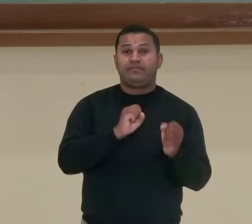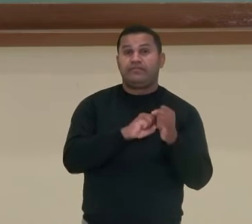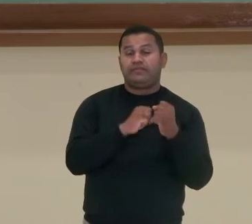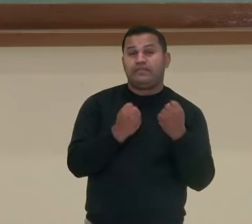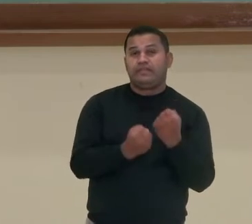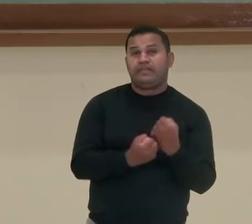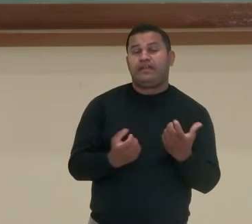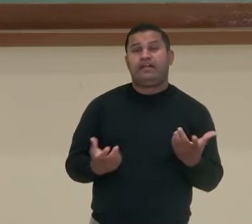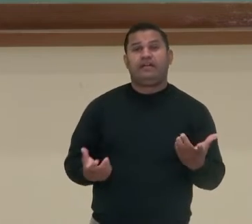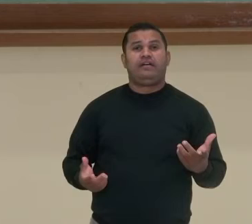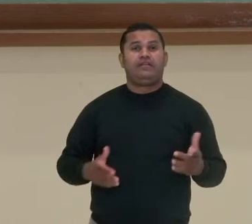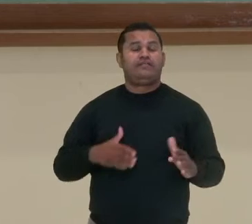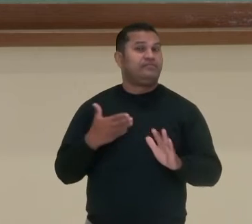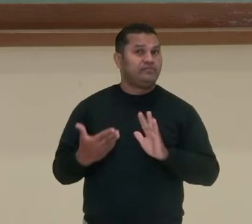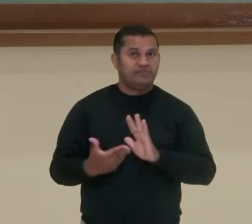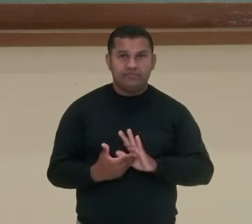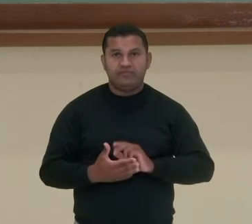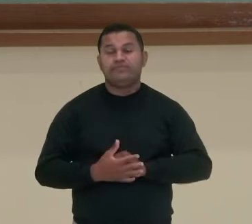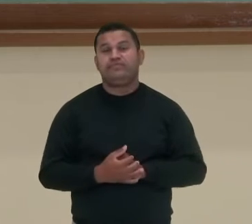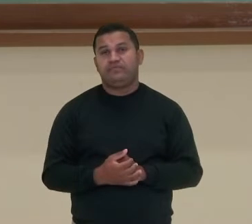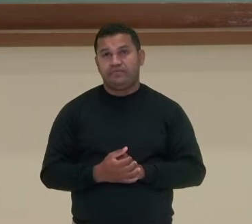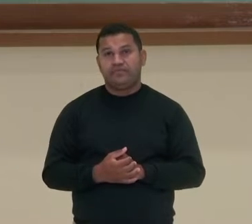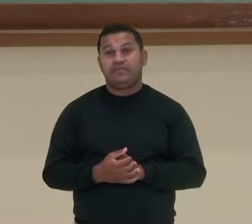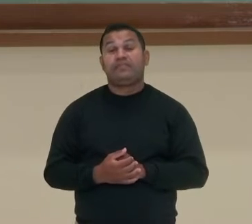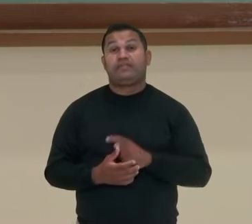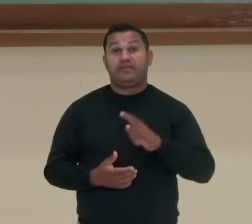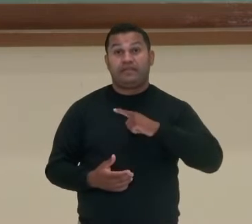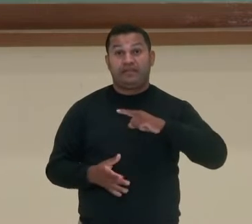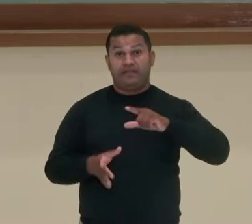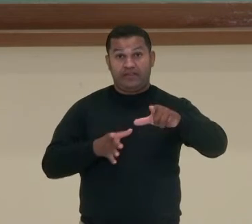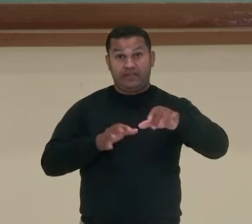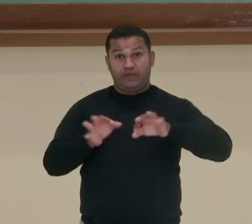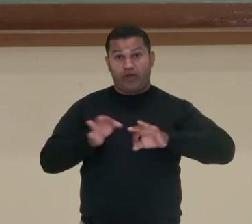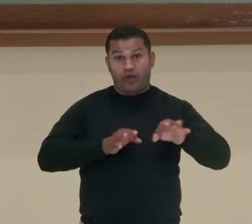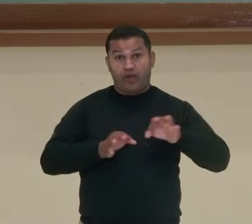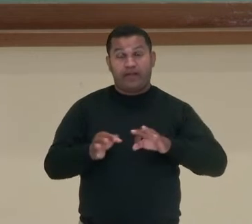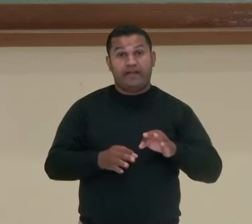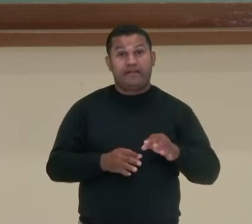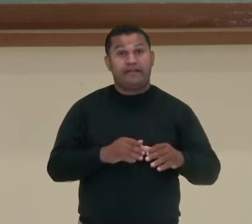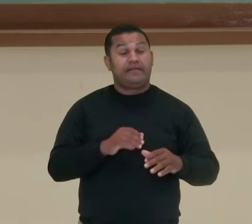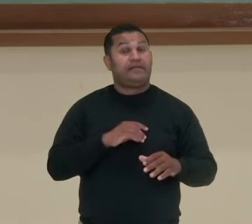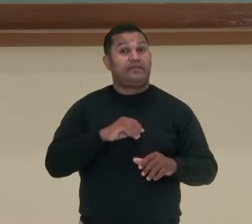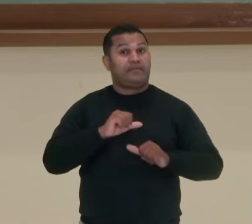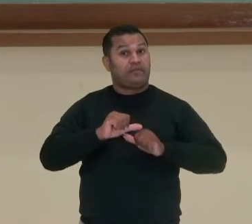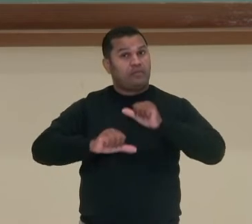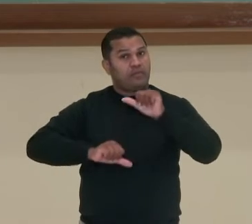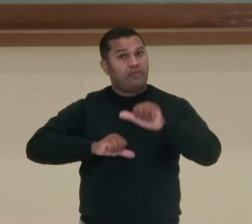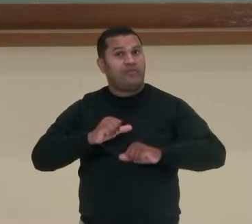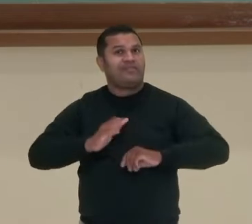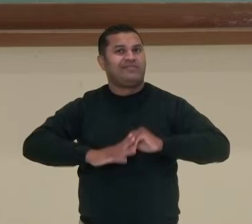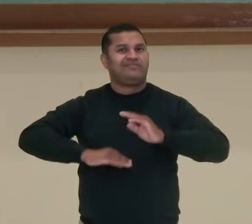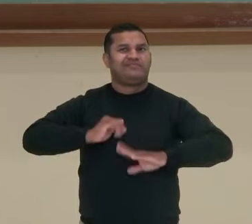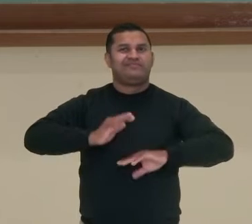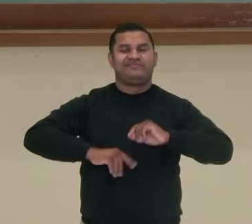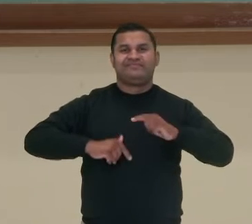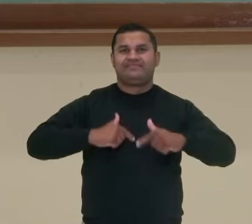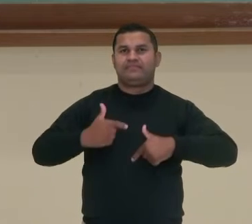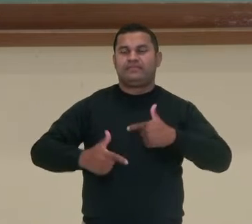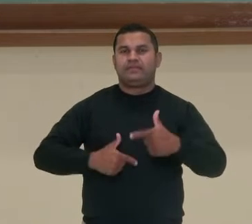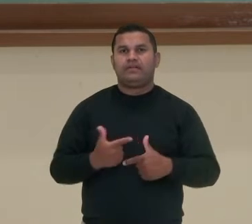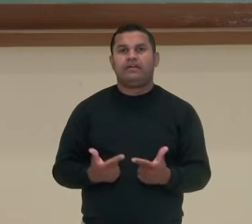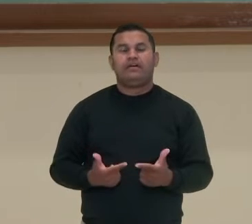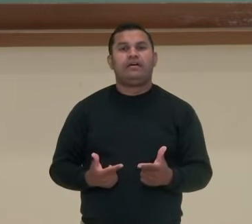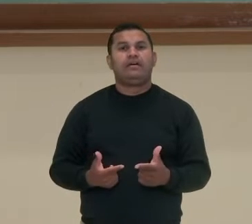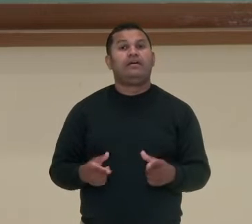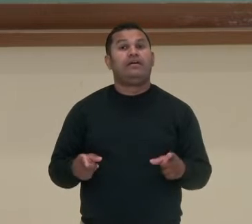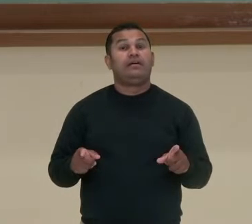social, enfim, tudo que você imagina como a tua organização profissional no trabalho. Após